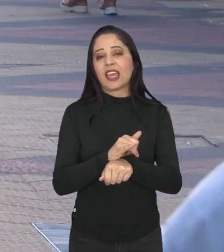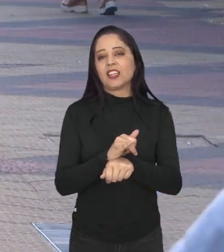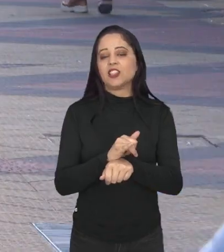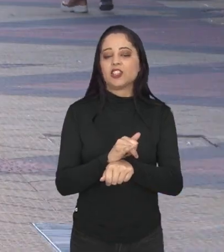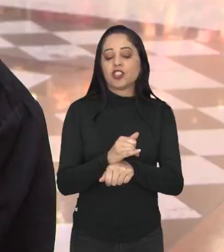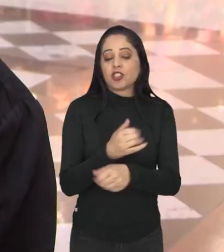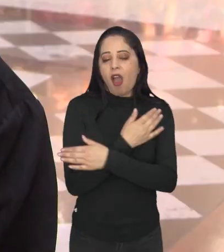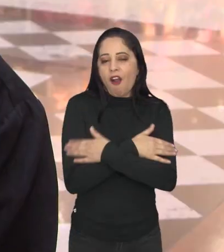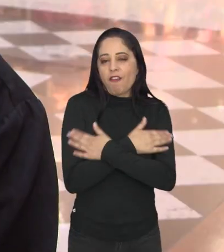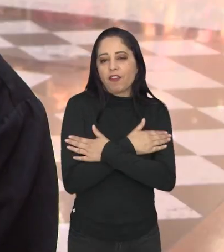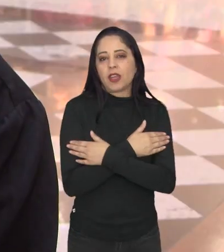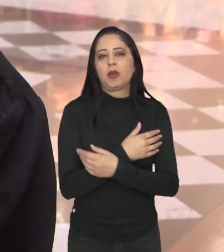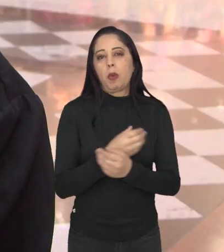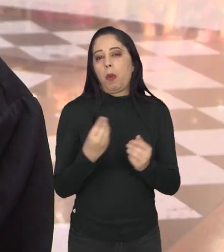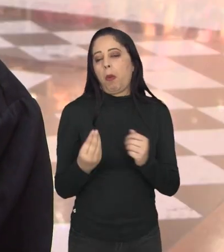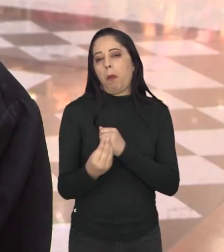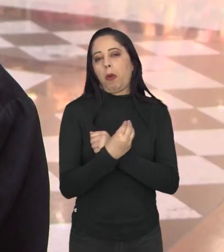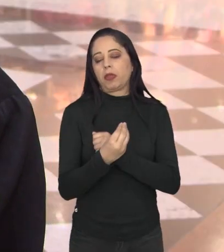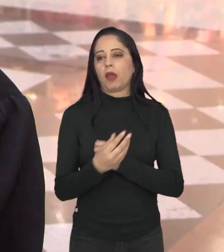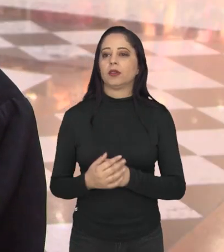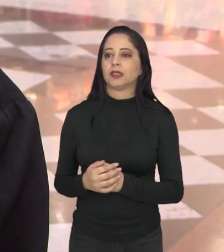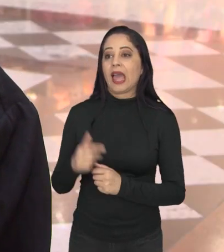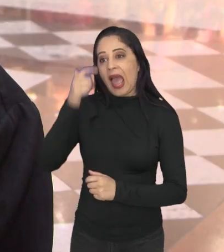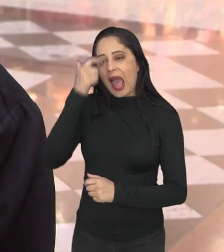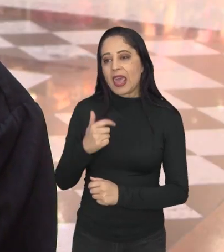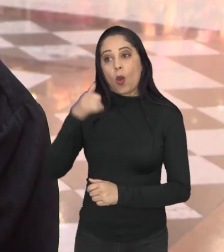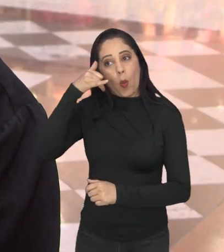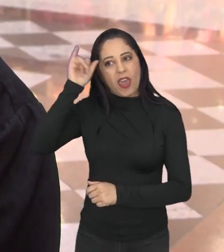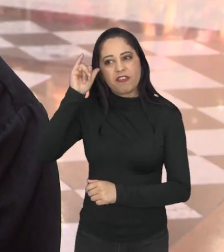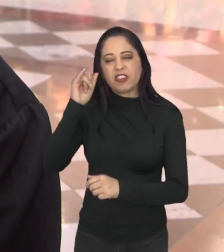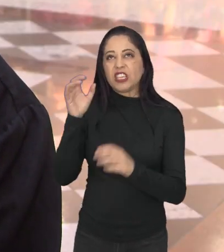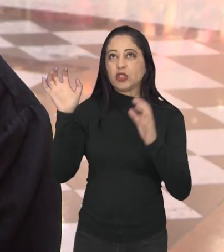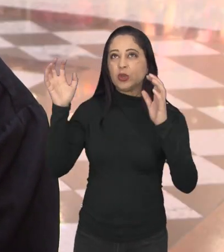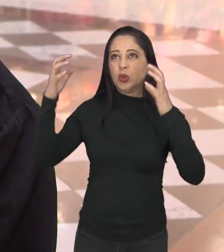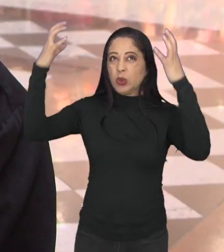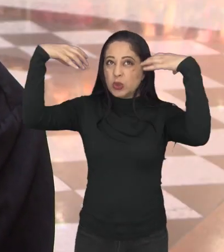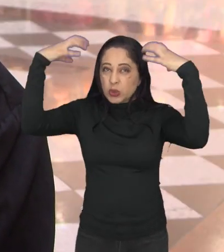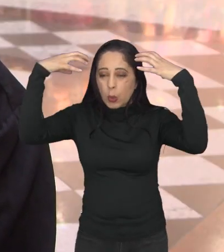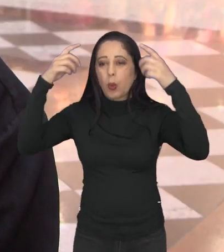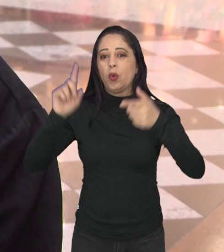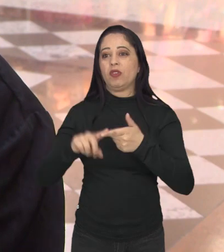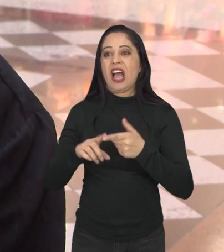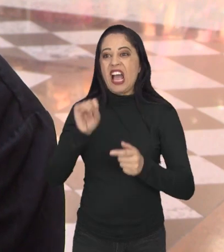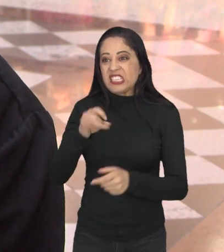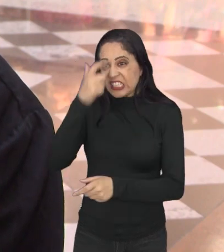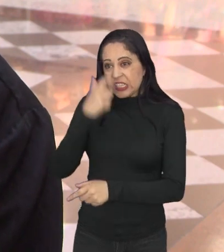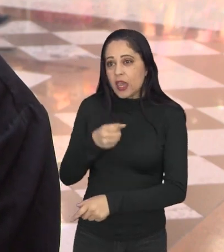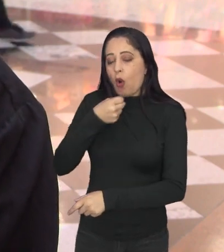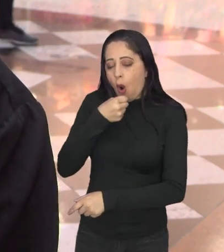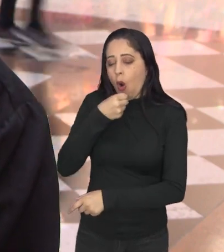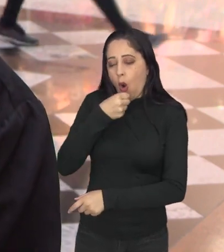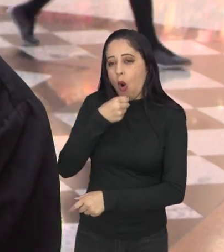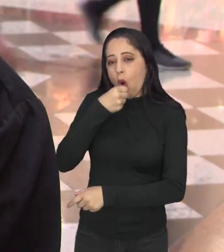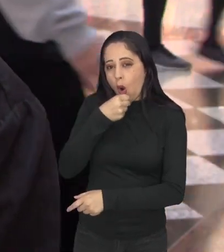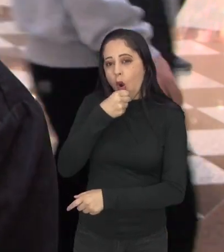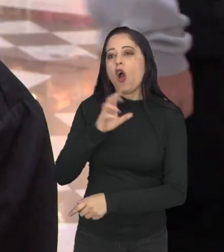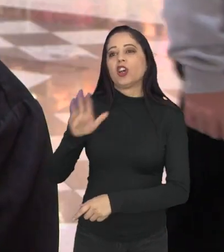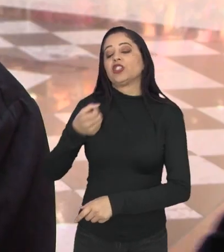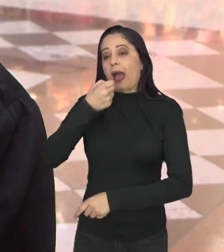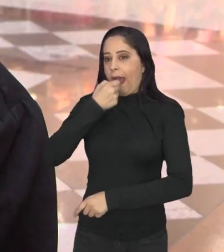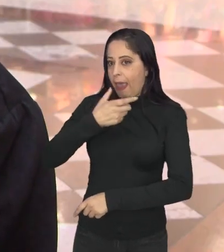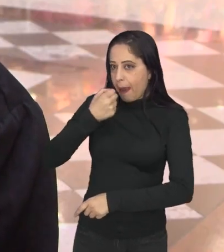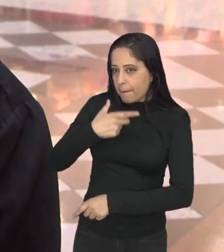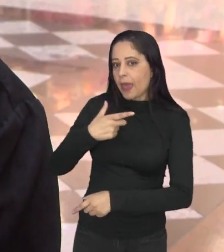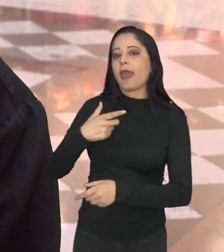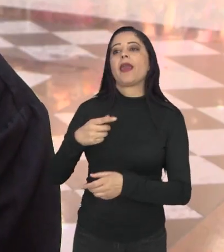se prevenir do frio ai eu me agasalho bem eu procuro não tomar friagem se eu tô tossindo eu já já me preparo